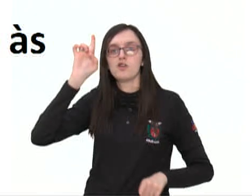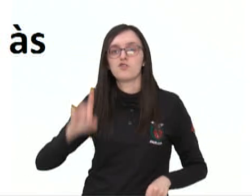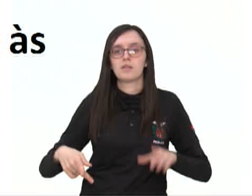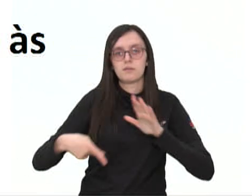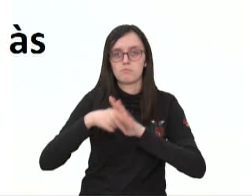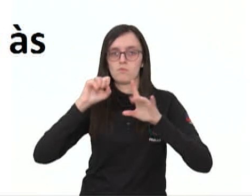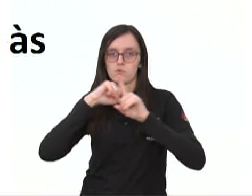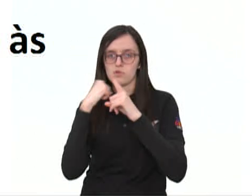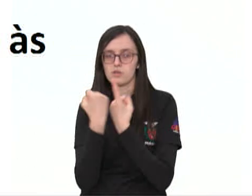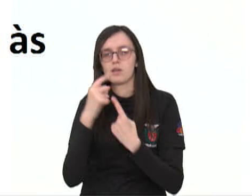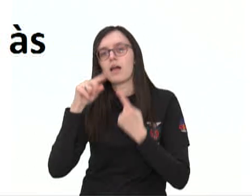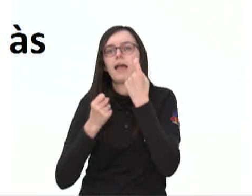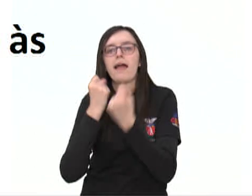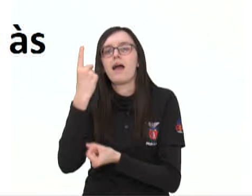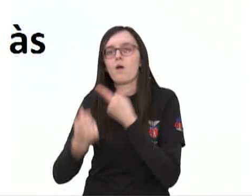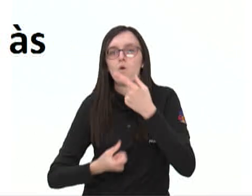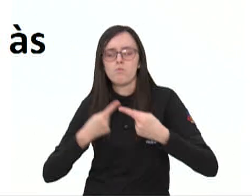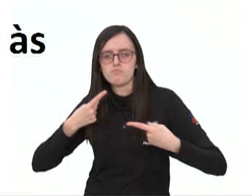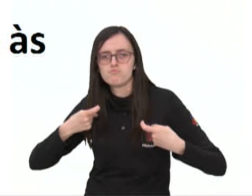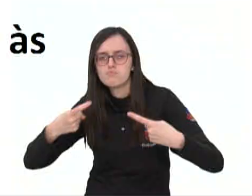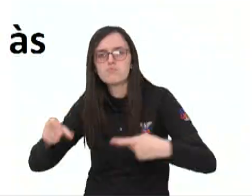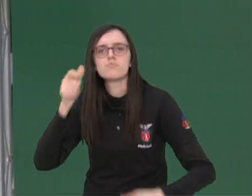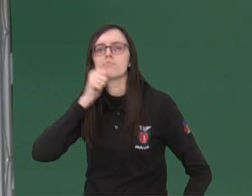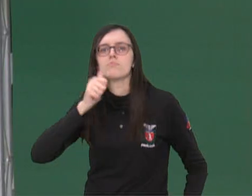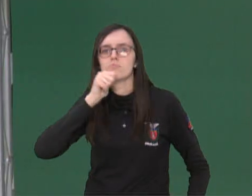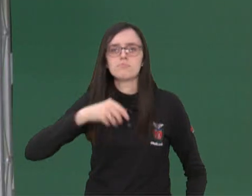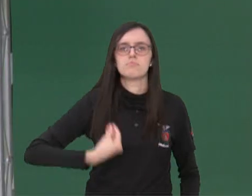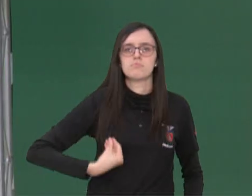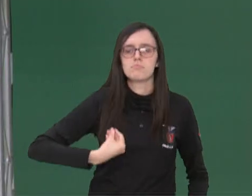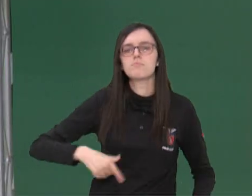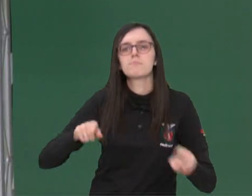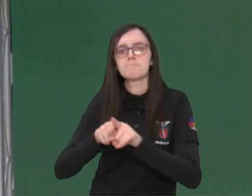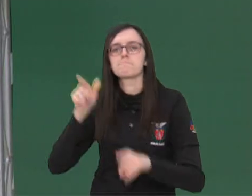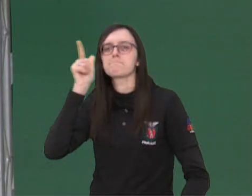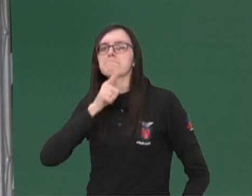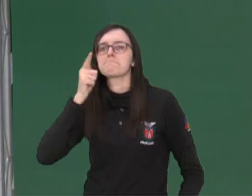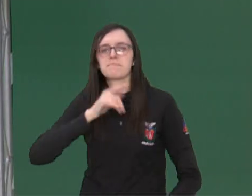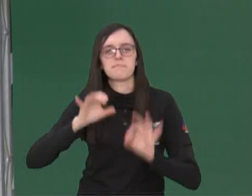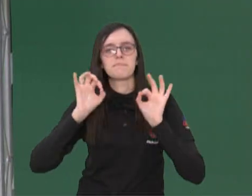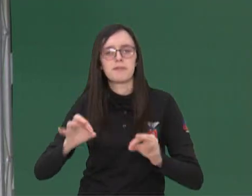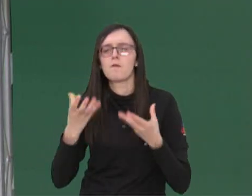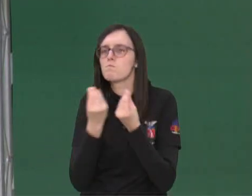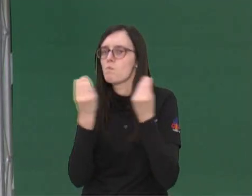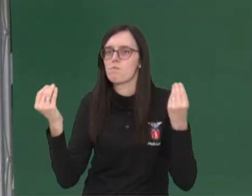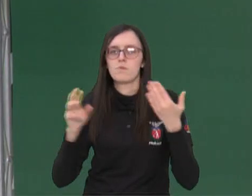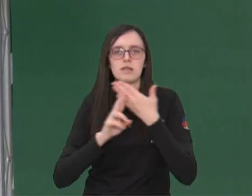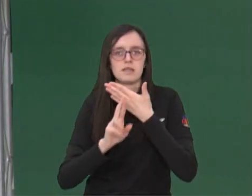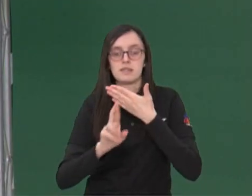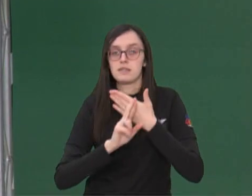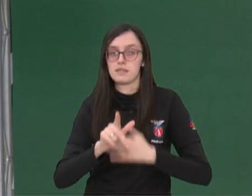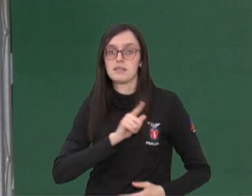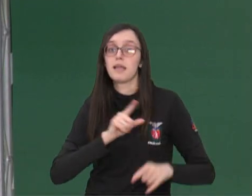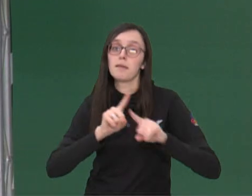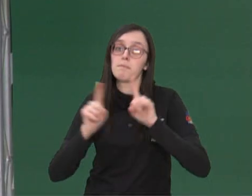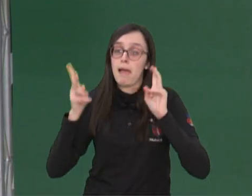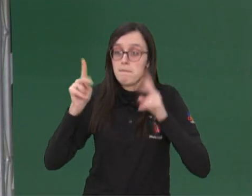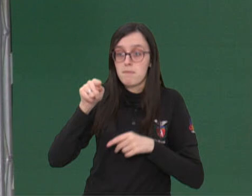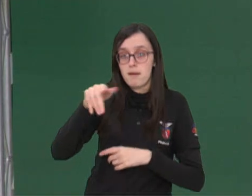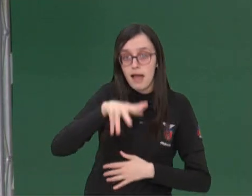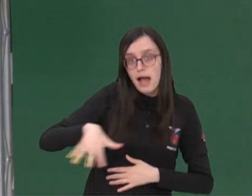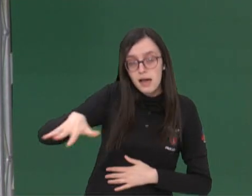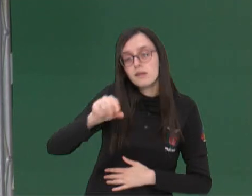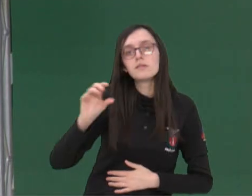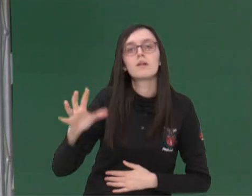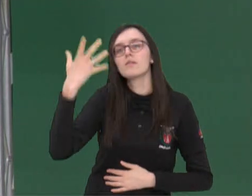civis são algumas lutas que as mulheres encamparam e conseguiram muitos resultados. Mas mesmo nessas